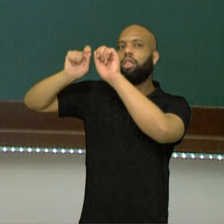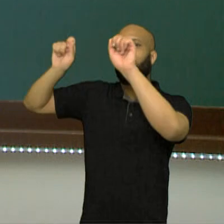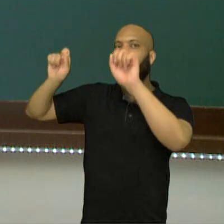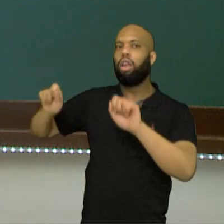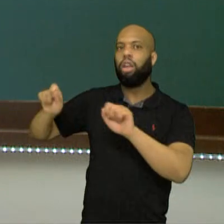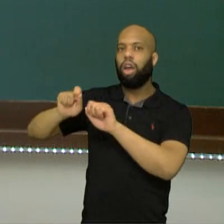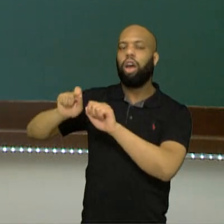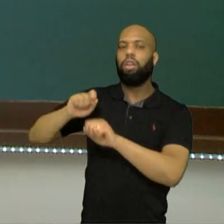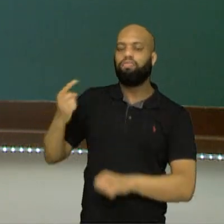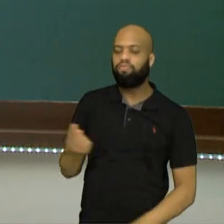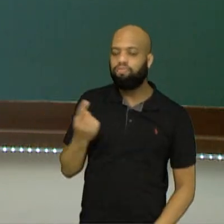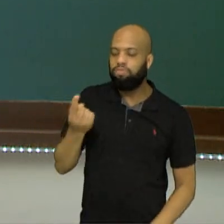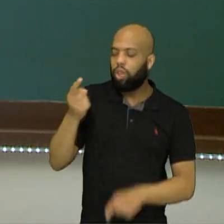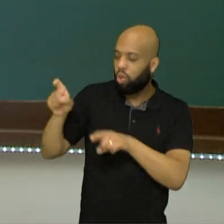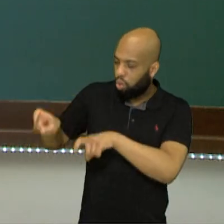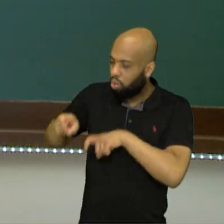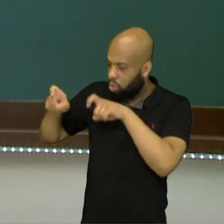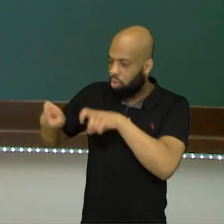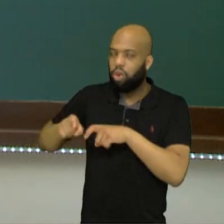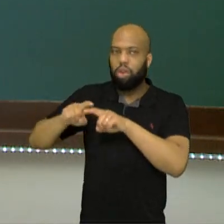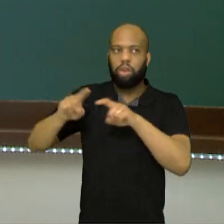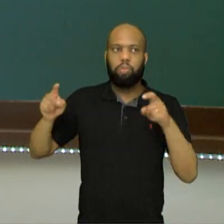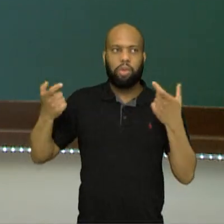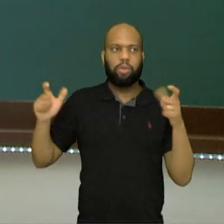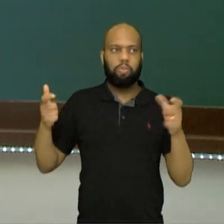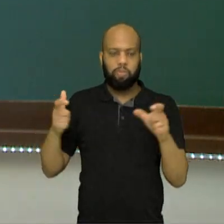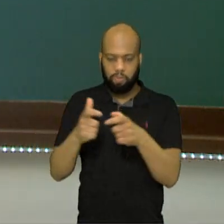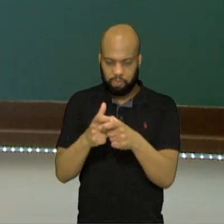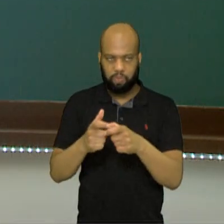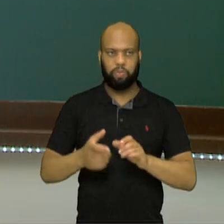área rural, porém ainda é bem minoria, né, pessoal?